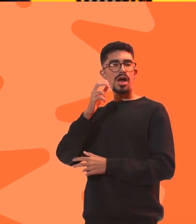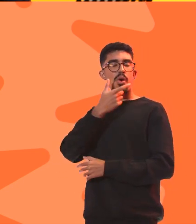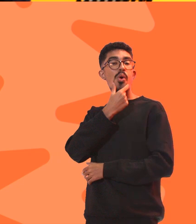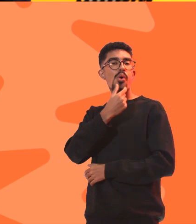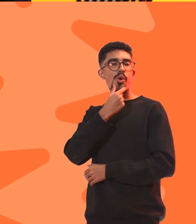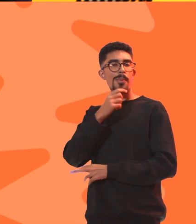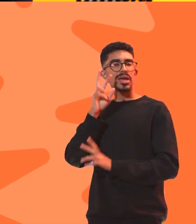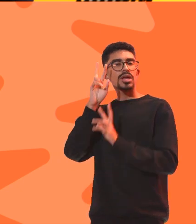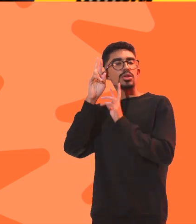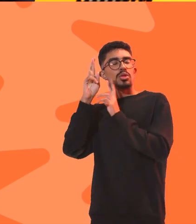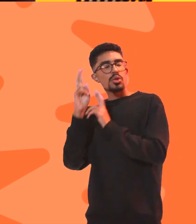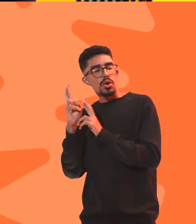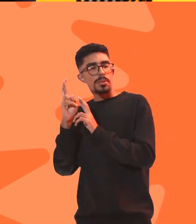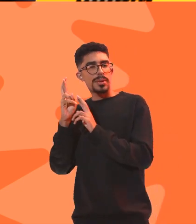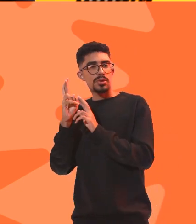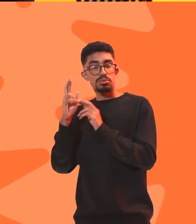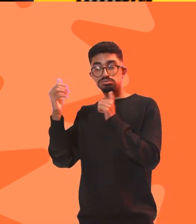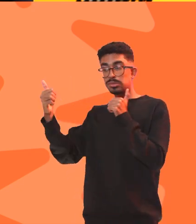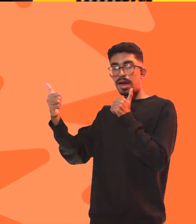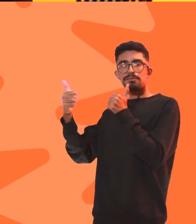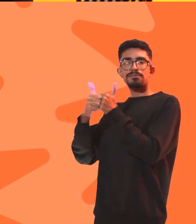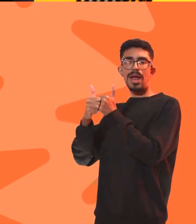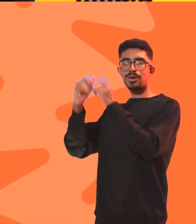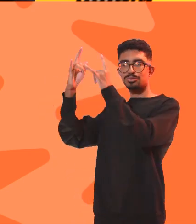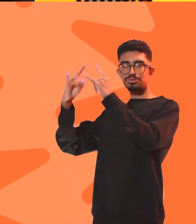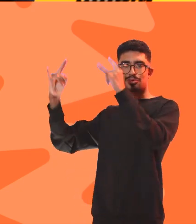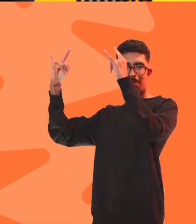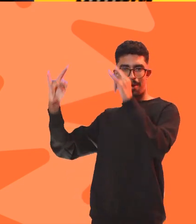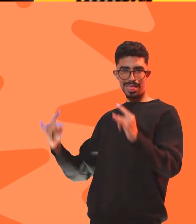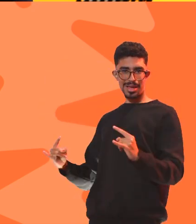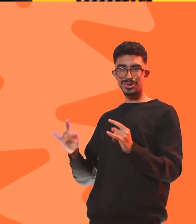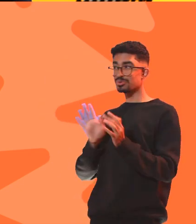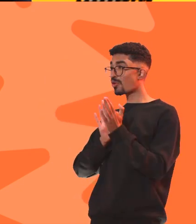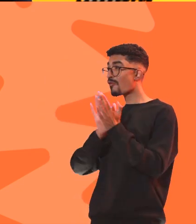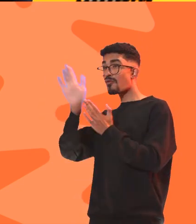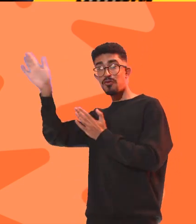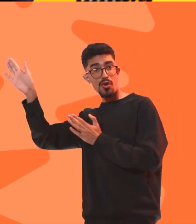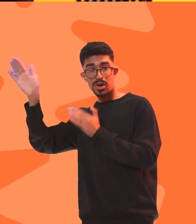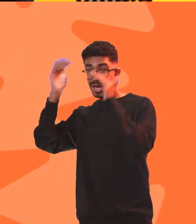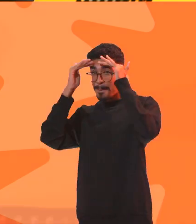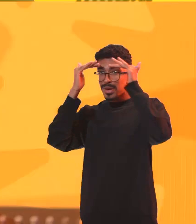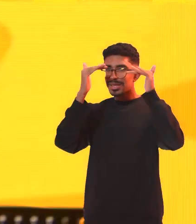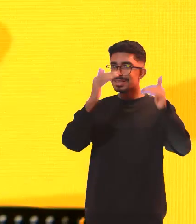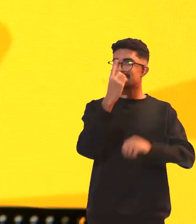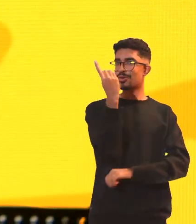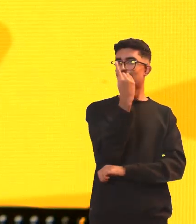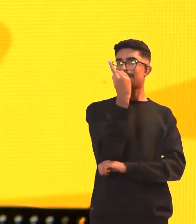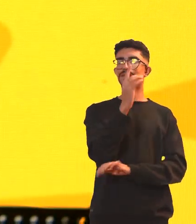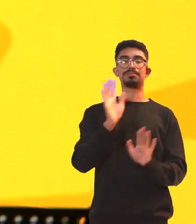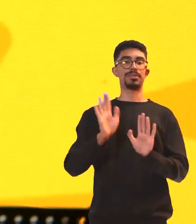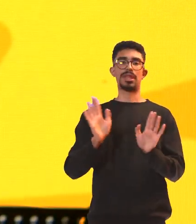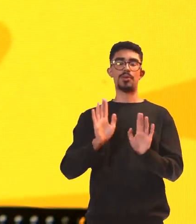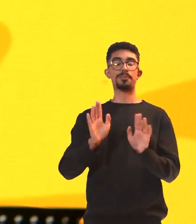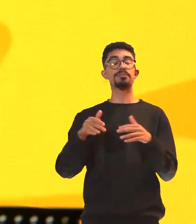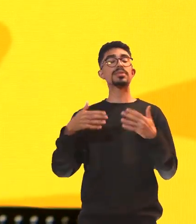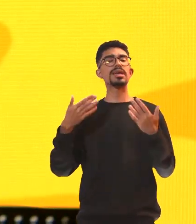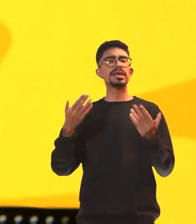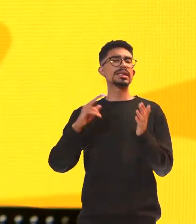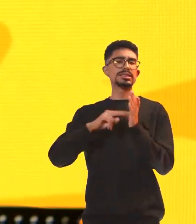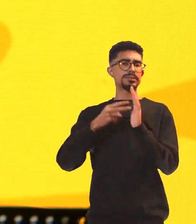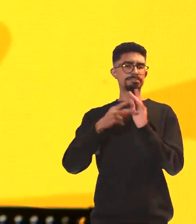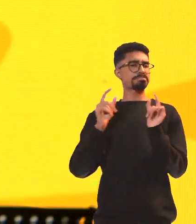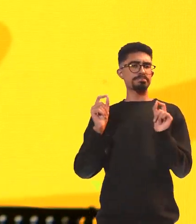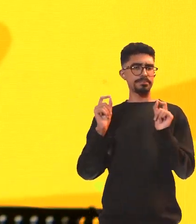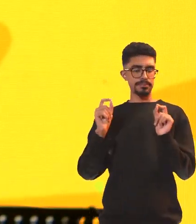guardas de seu senhor, e não foi para casa. Aqui nos próximos versículos, Davi então, percebendo que Urias era mais honrado do que